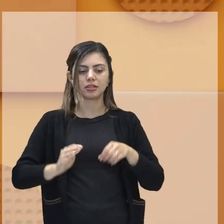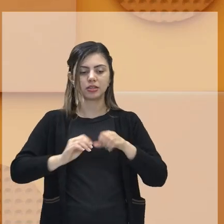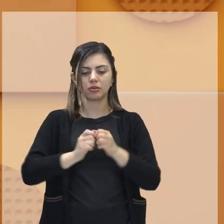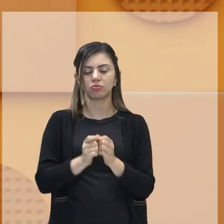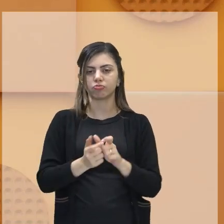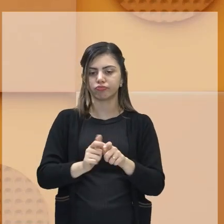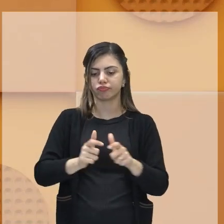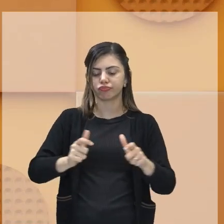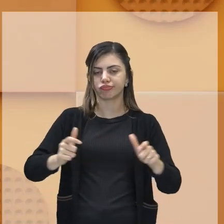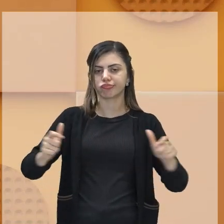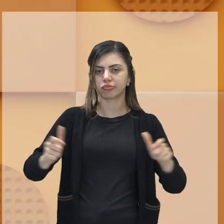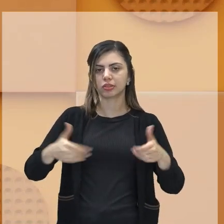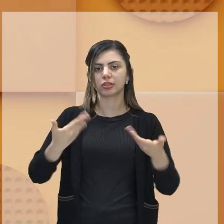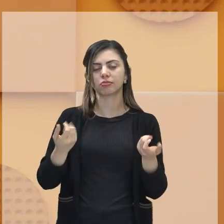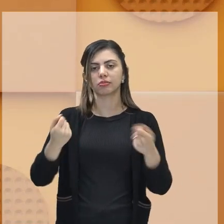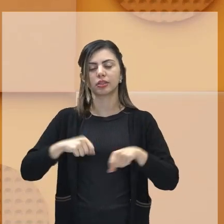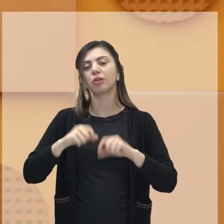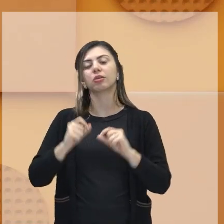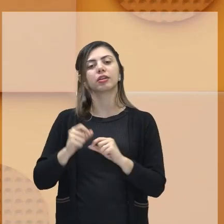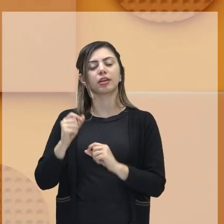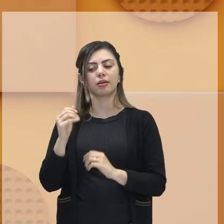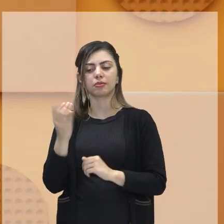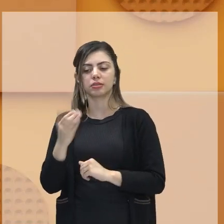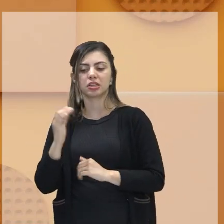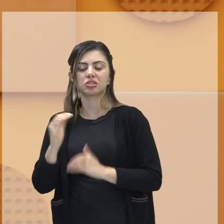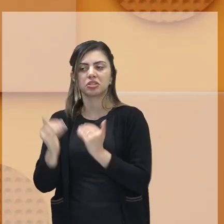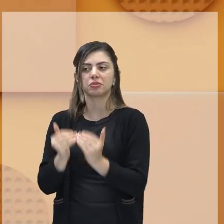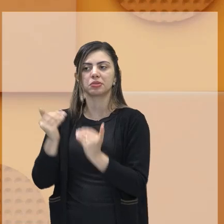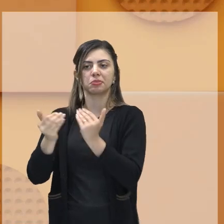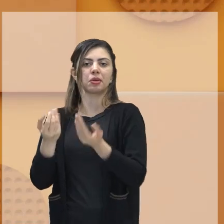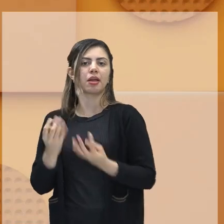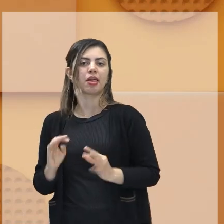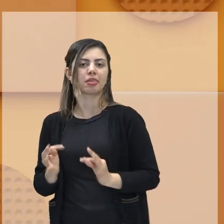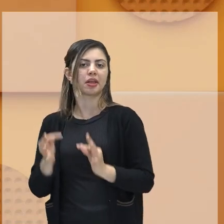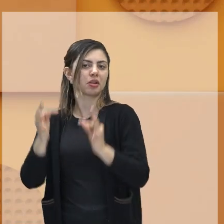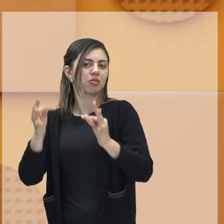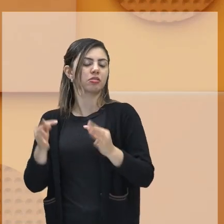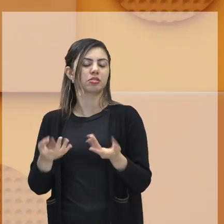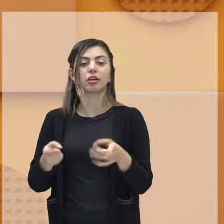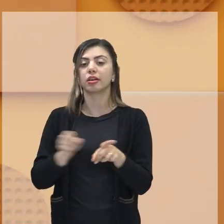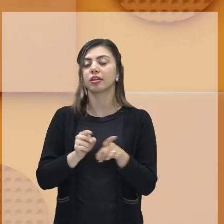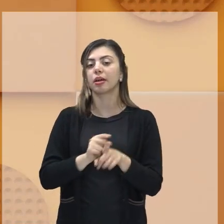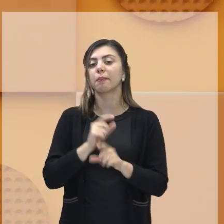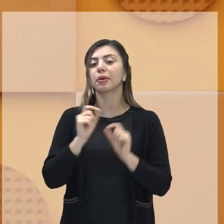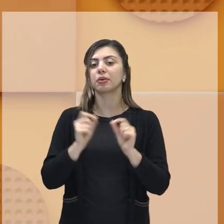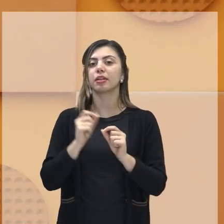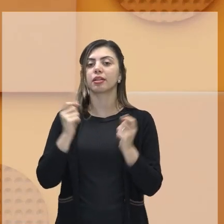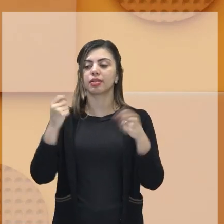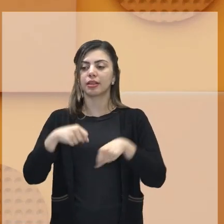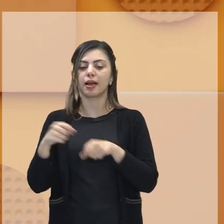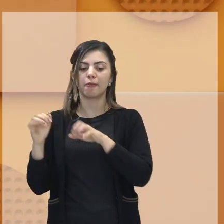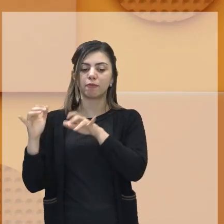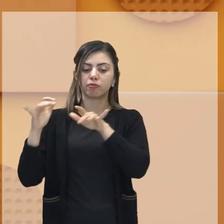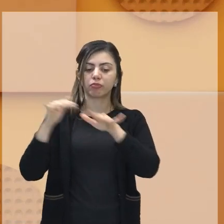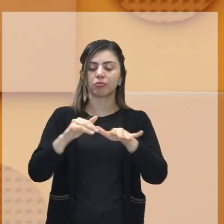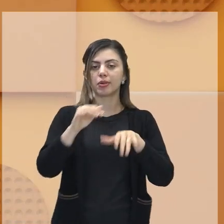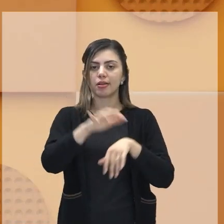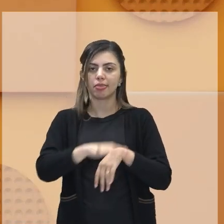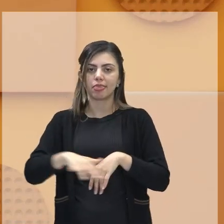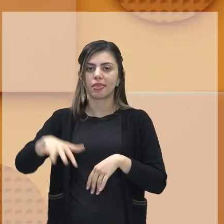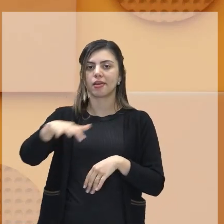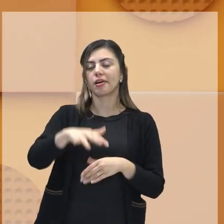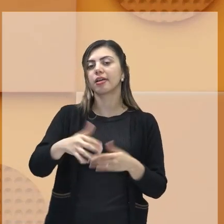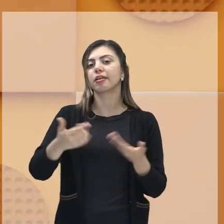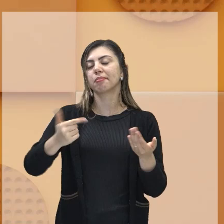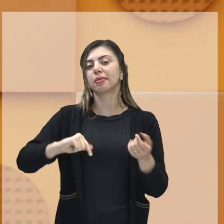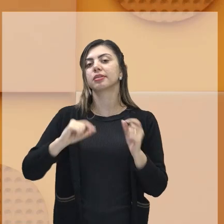trazendo tanto desenvolvimento científico, técnico, como também na questão da ocupação do território e